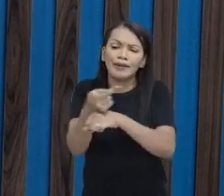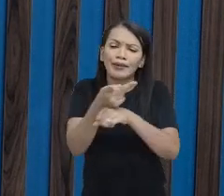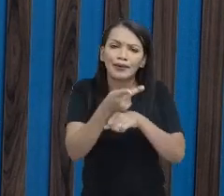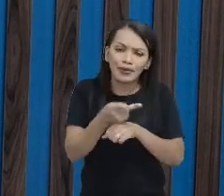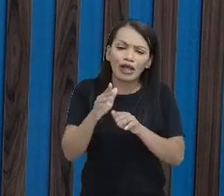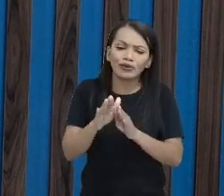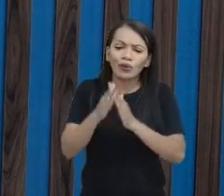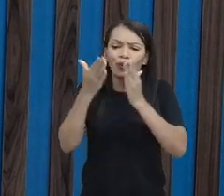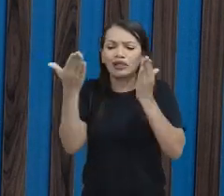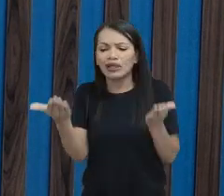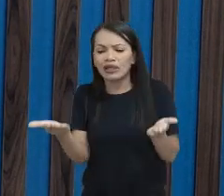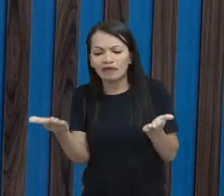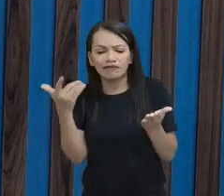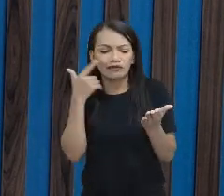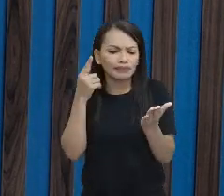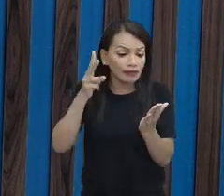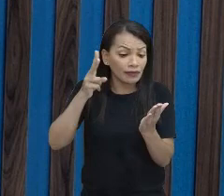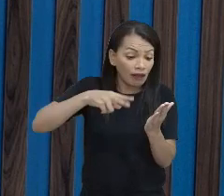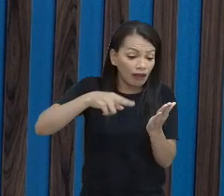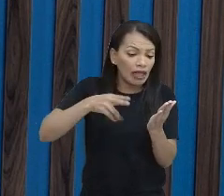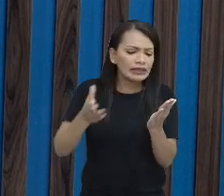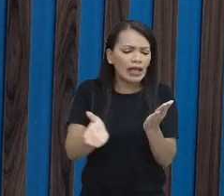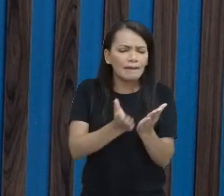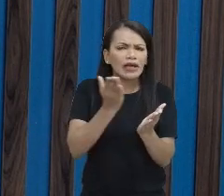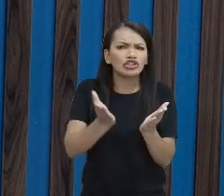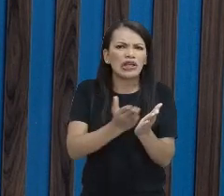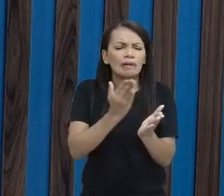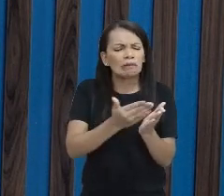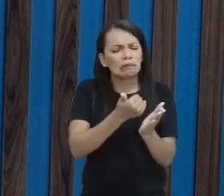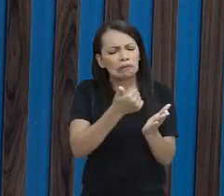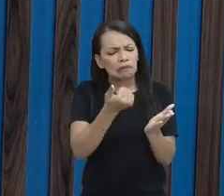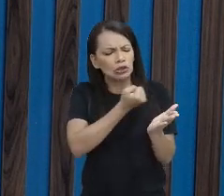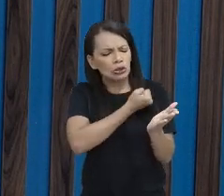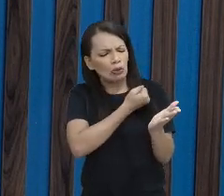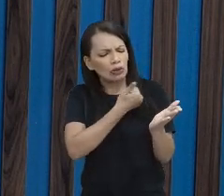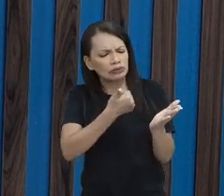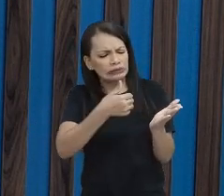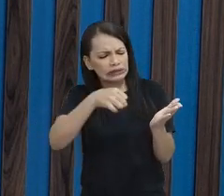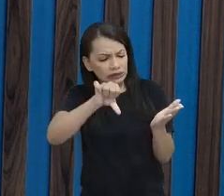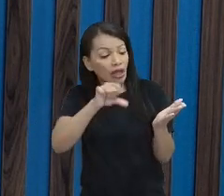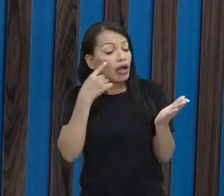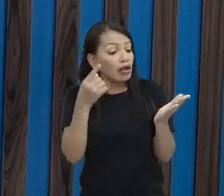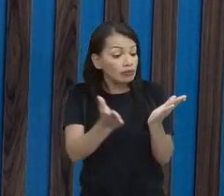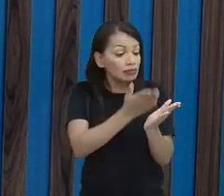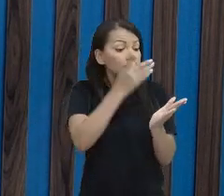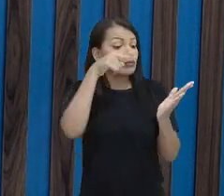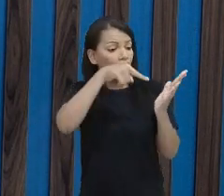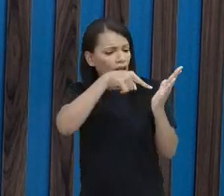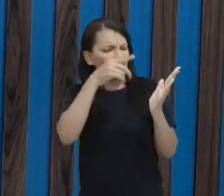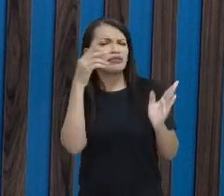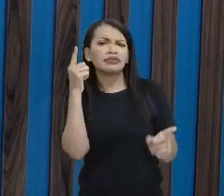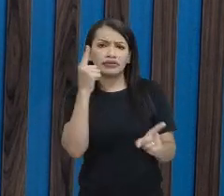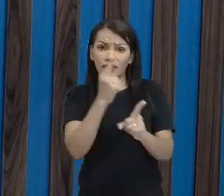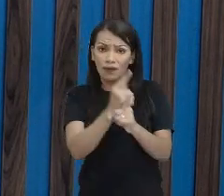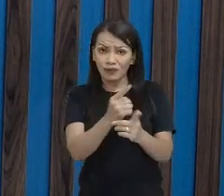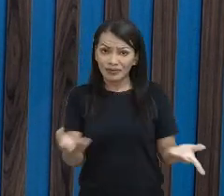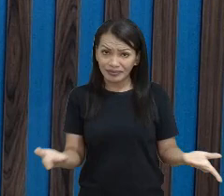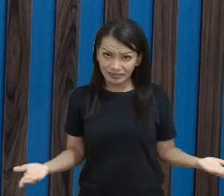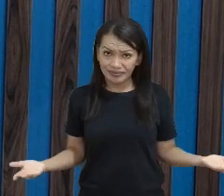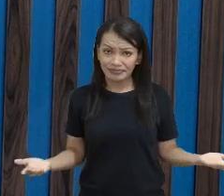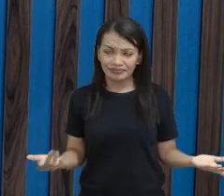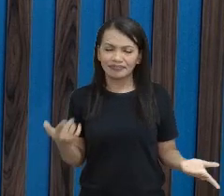Ó, a esse diálogo entre textos dá-se o nome de intertextualidade. Então, eu trouxe esse trecho desse livro